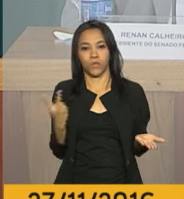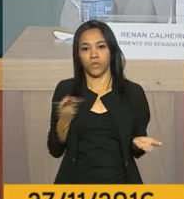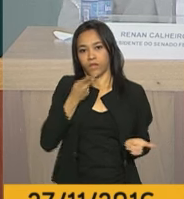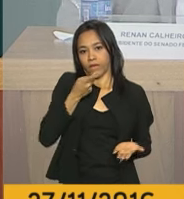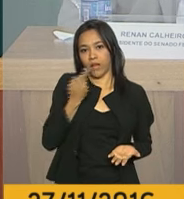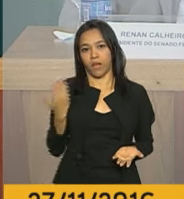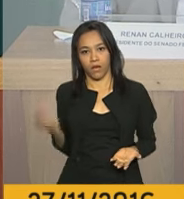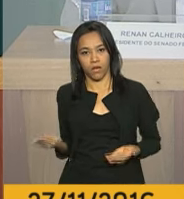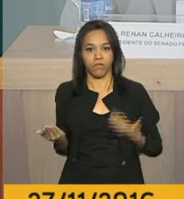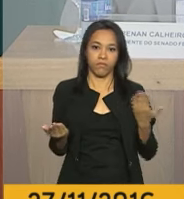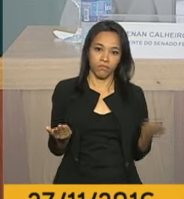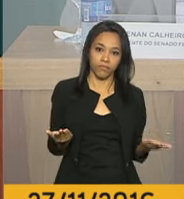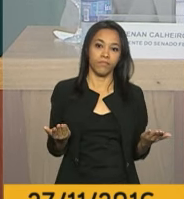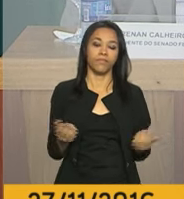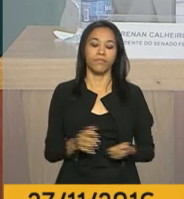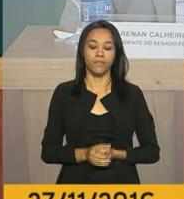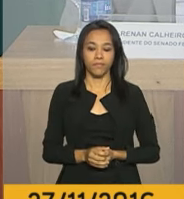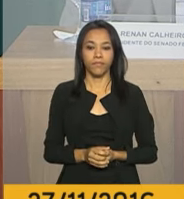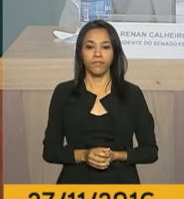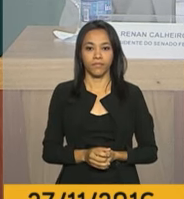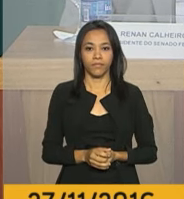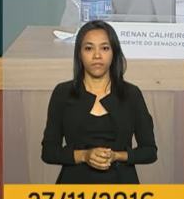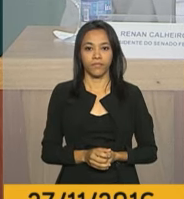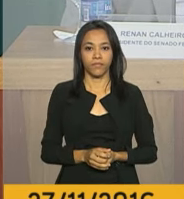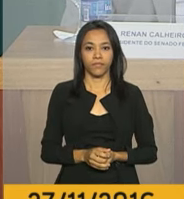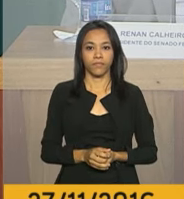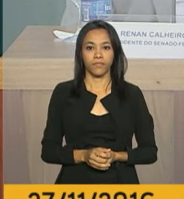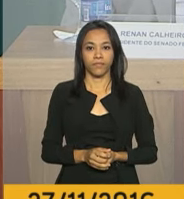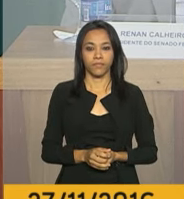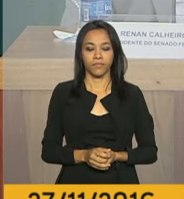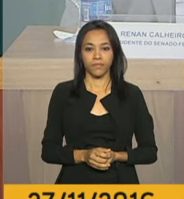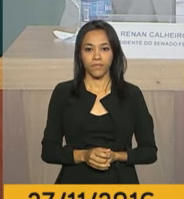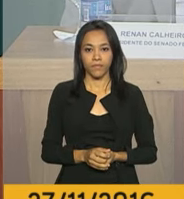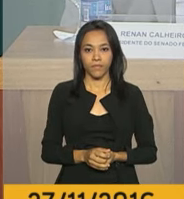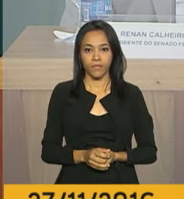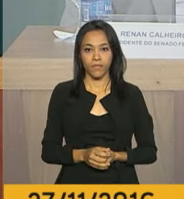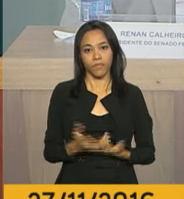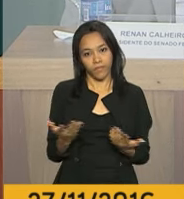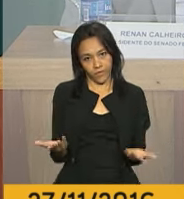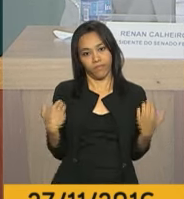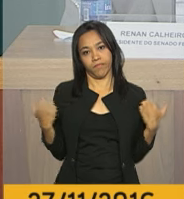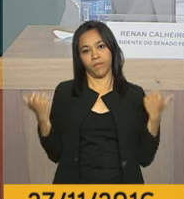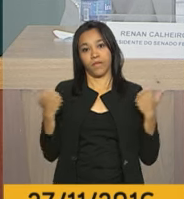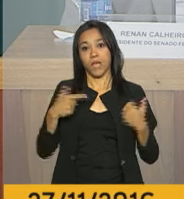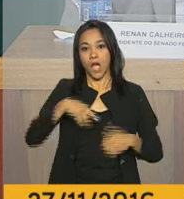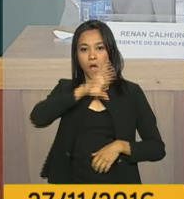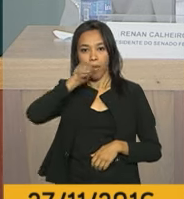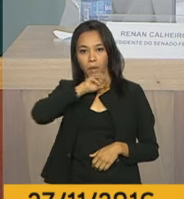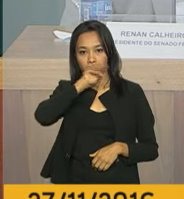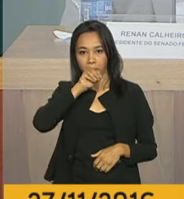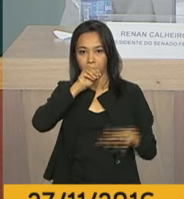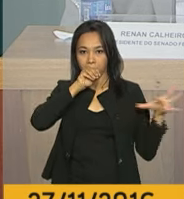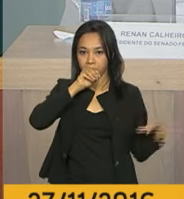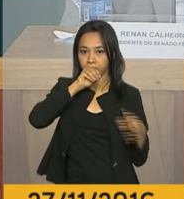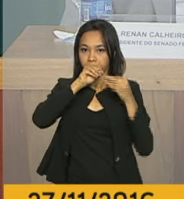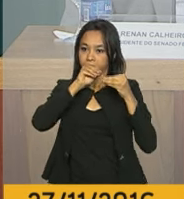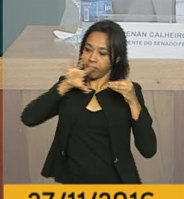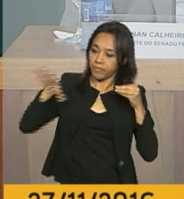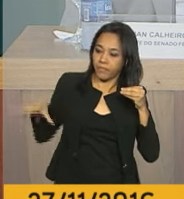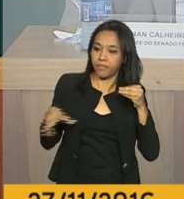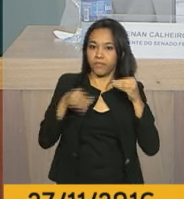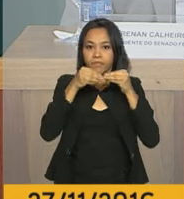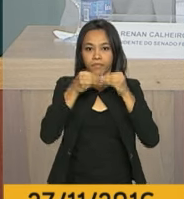Maia, o presidente Renan, para, enfim, complementar o